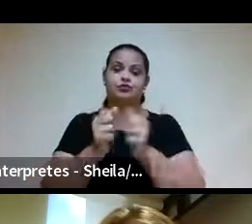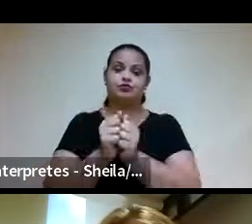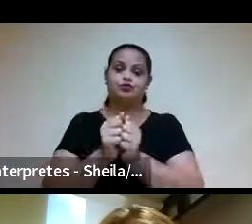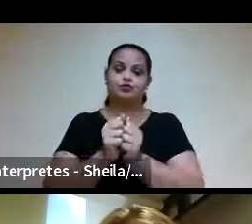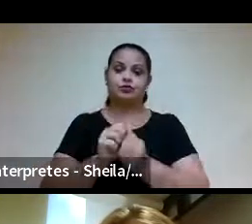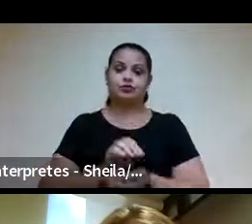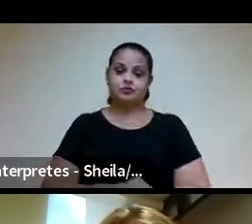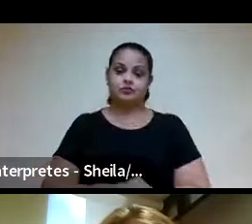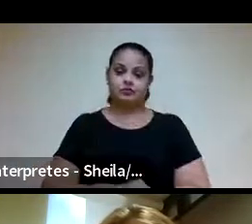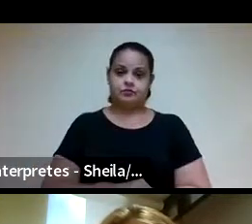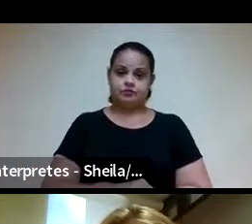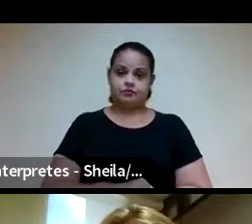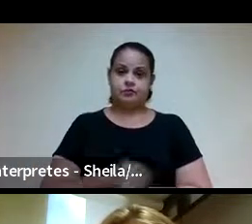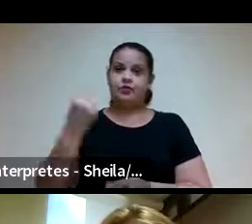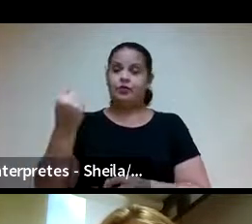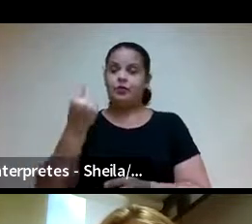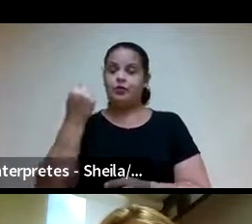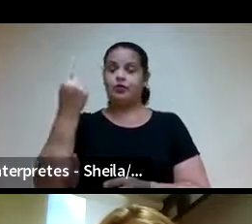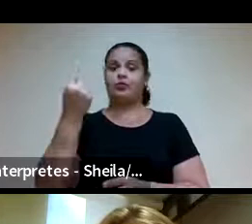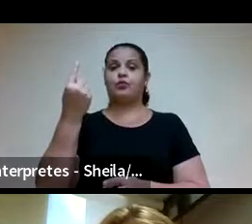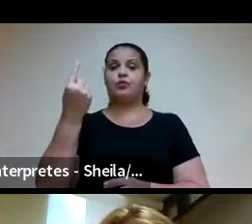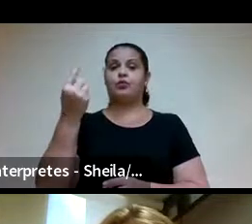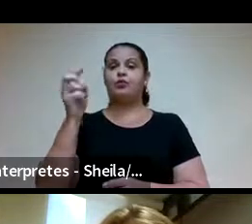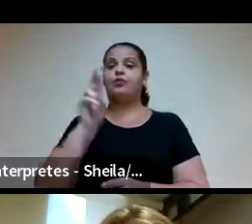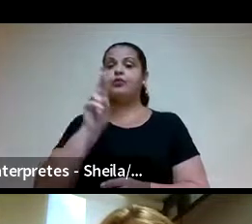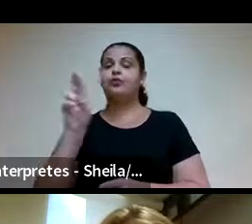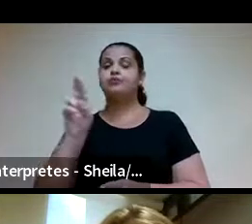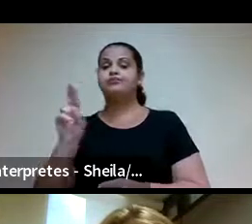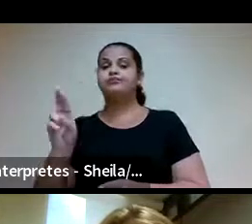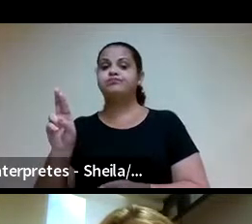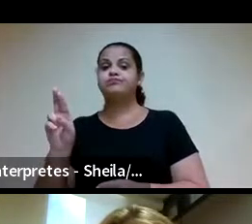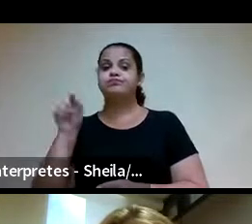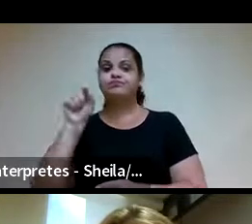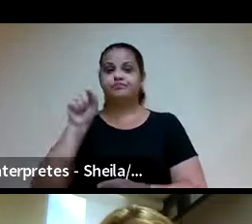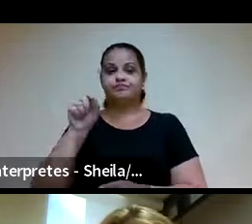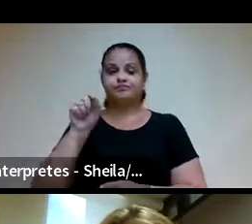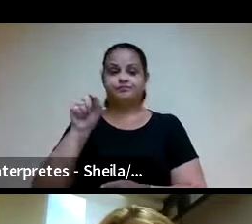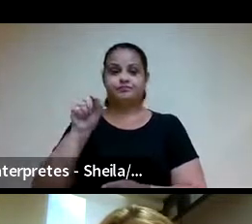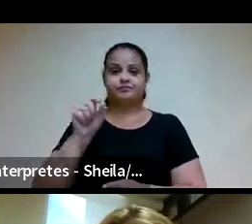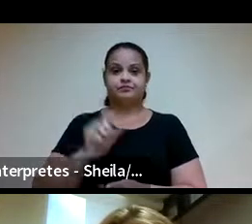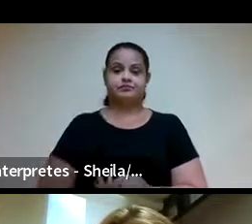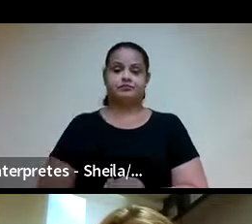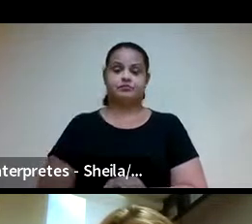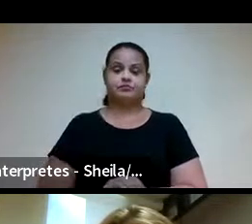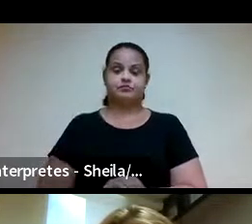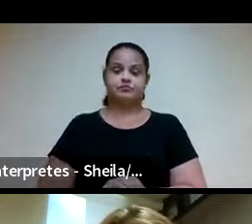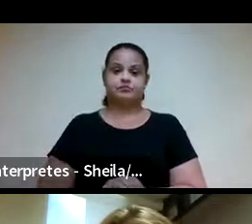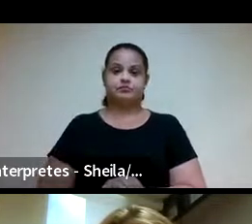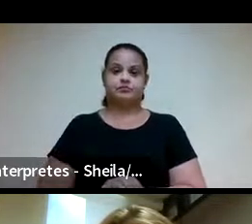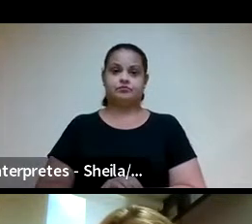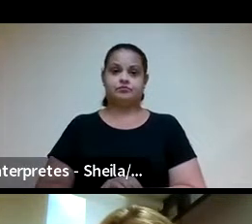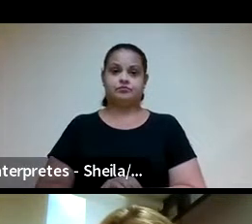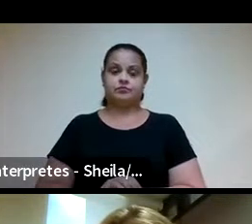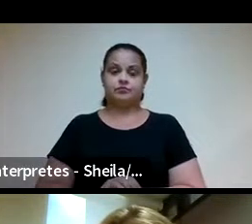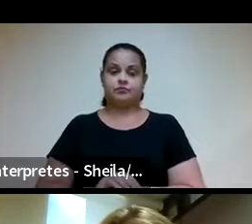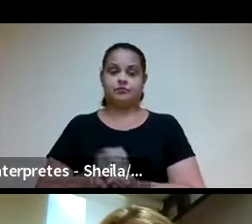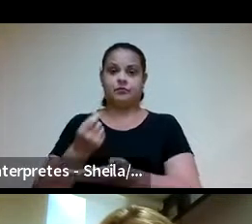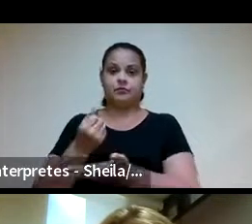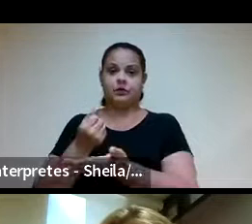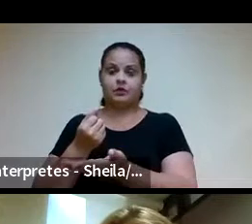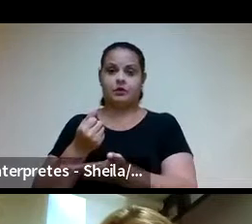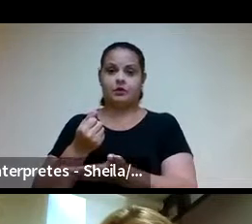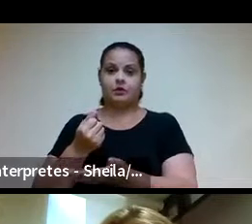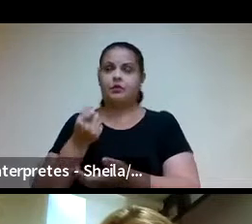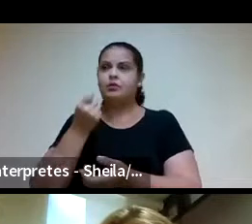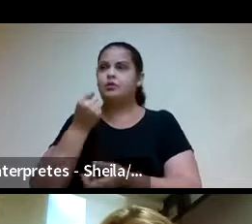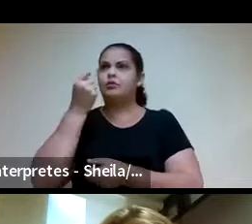sido uma das eleitoras ilicitamente cooptada, razão pela qual não surpreenderia o seu